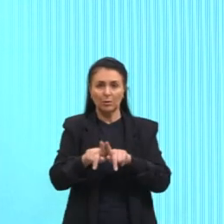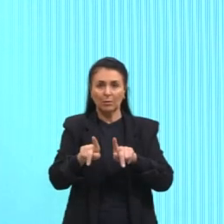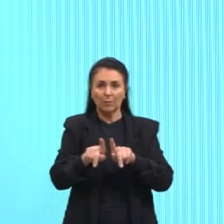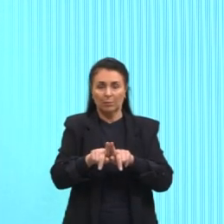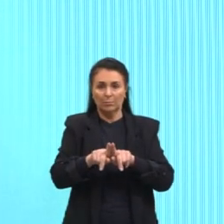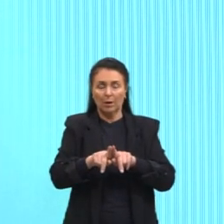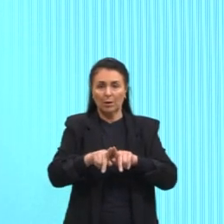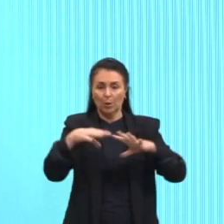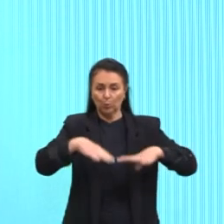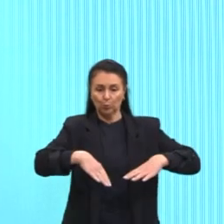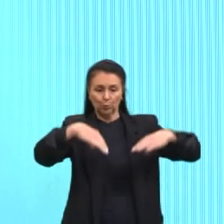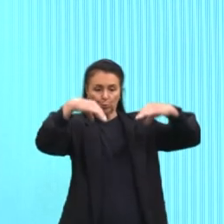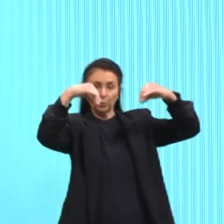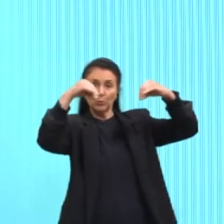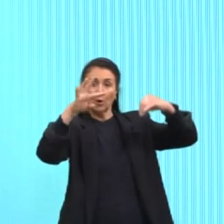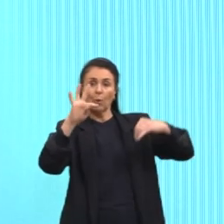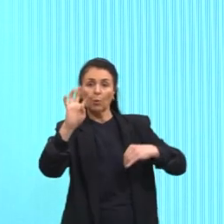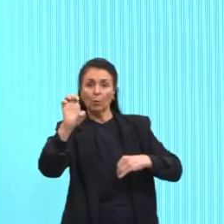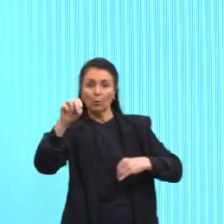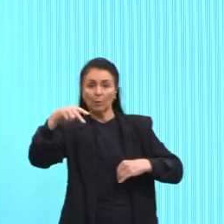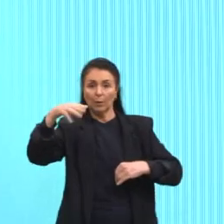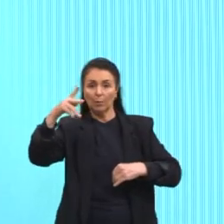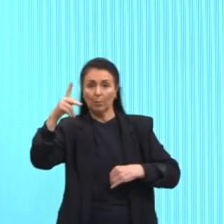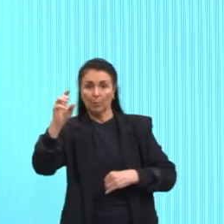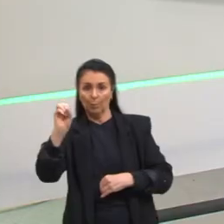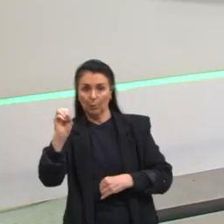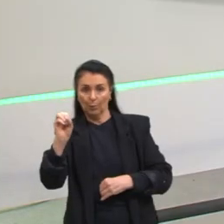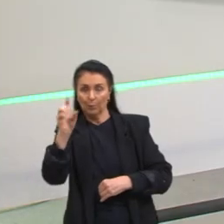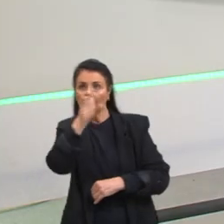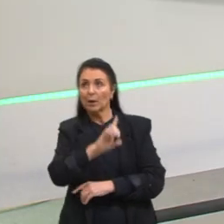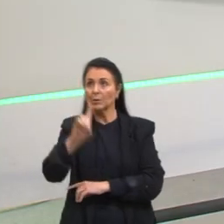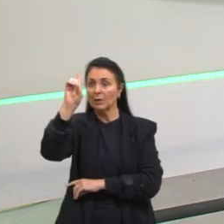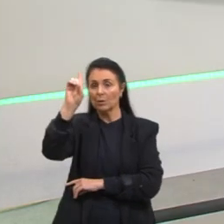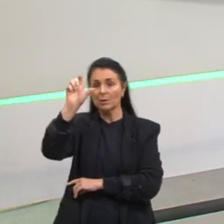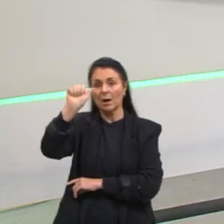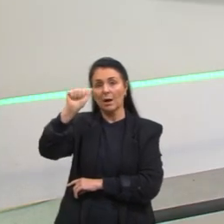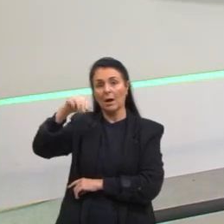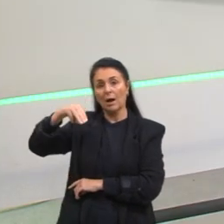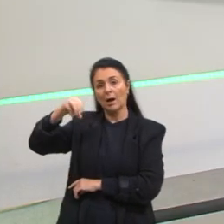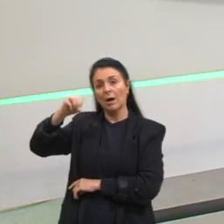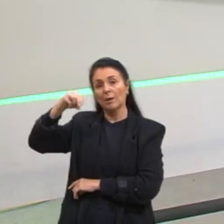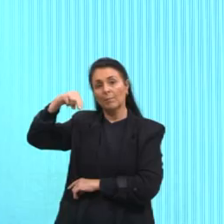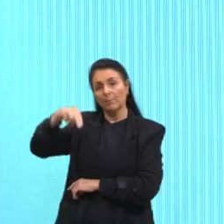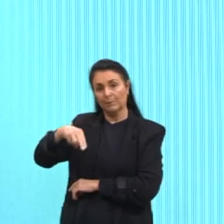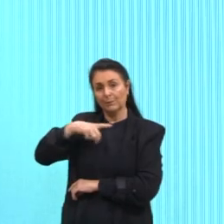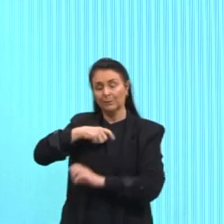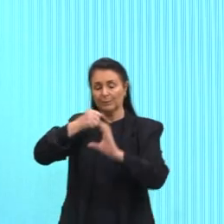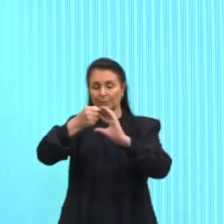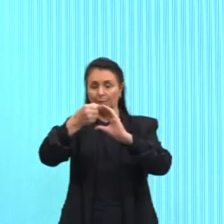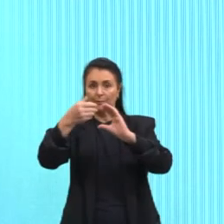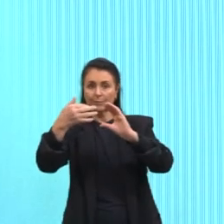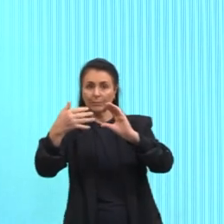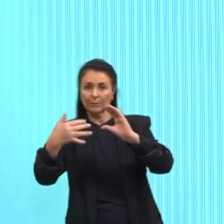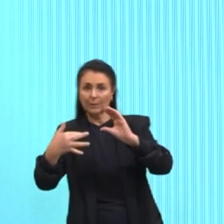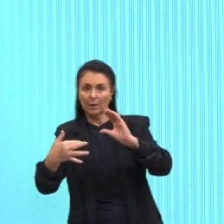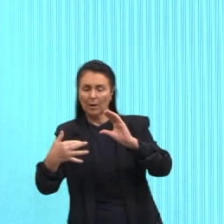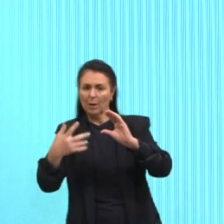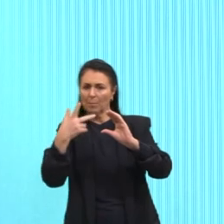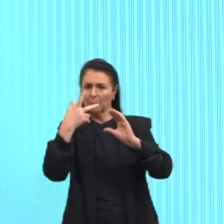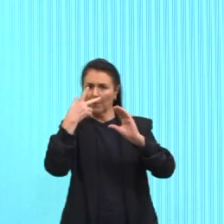contemplação né ao Deus Amon e e ele tem para ser bom ele que ele tem essa característica né de um